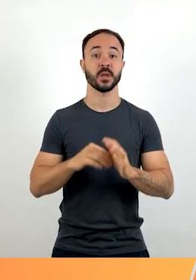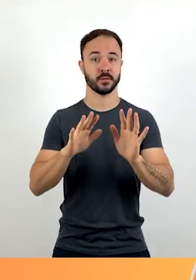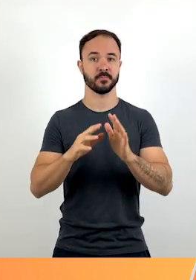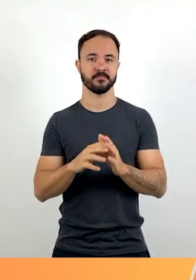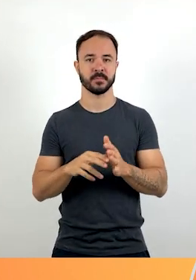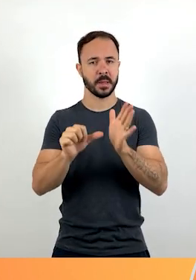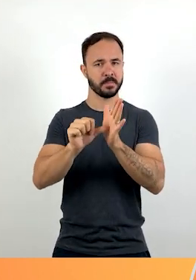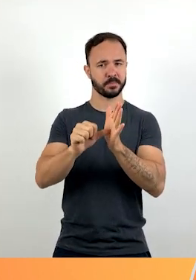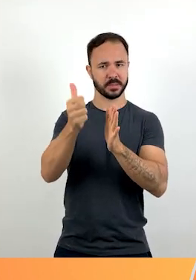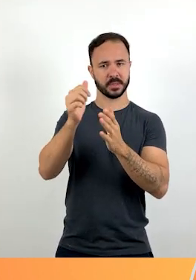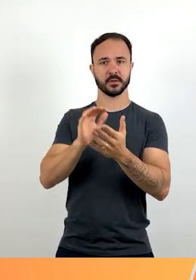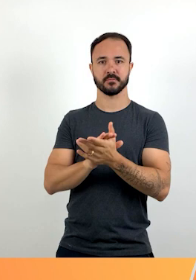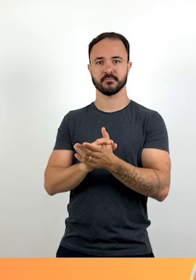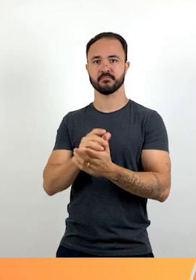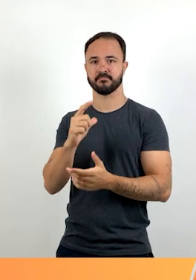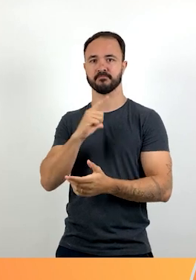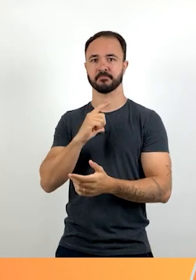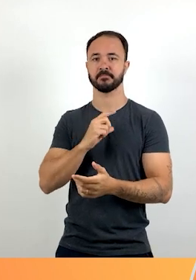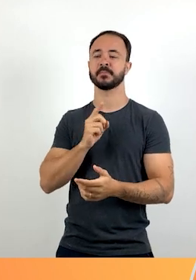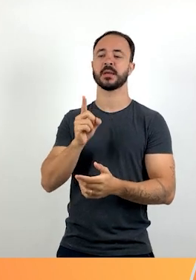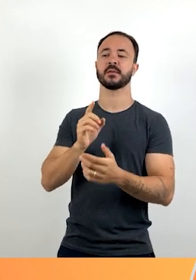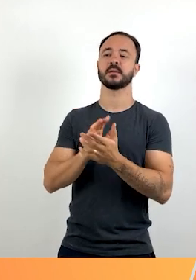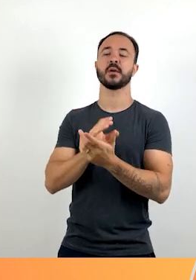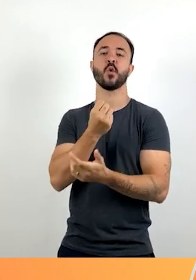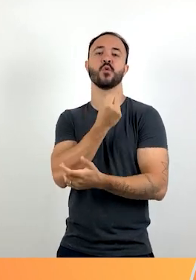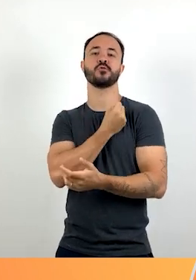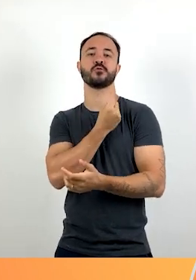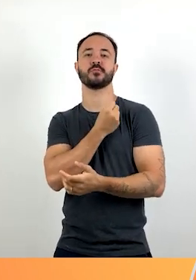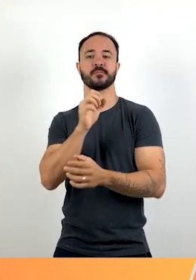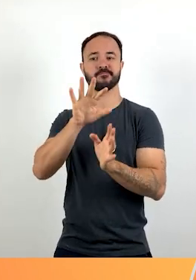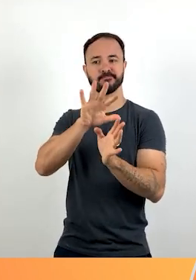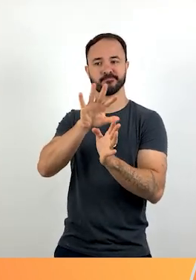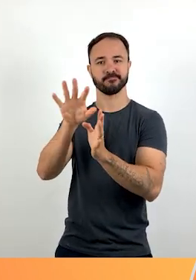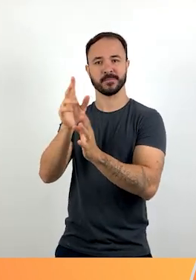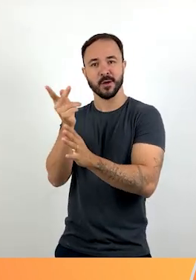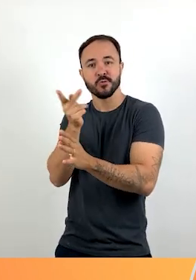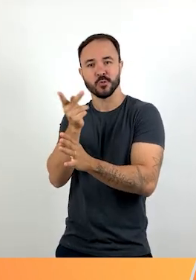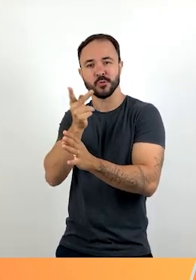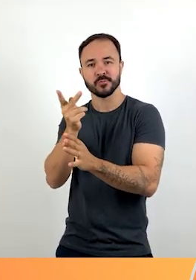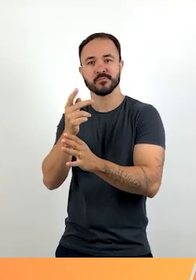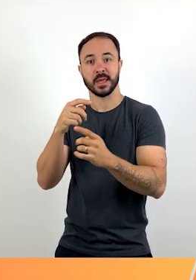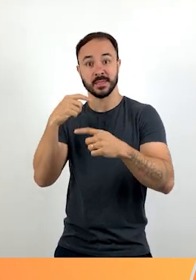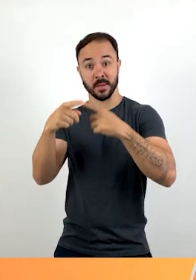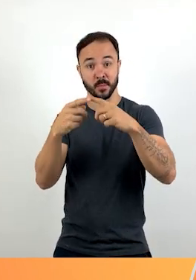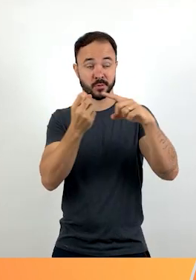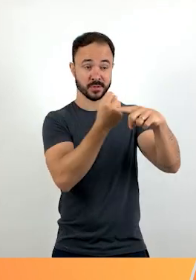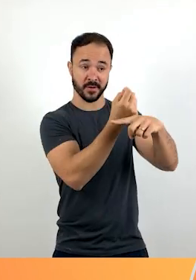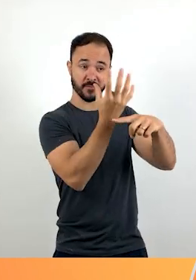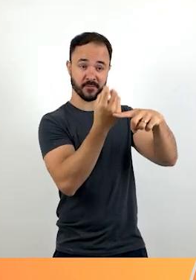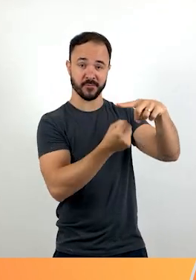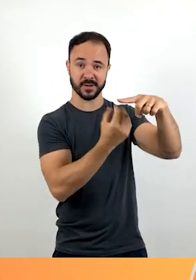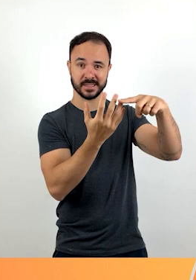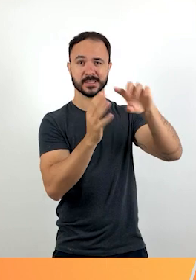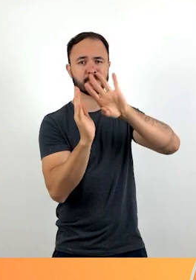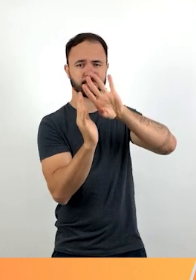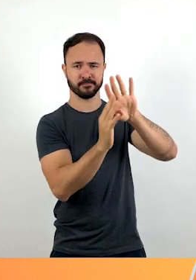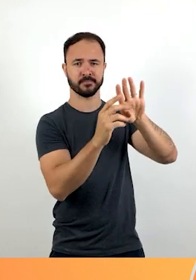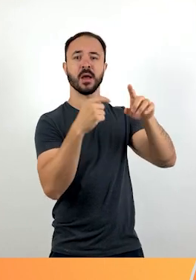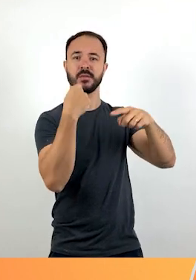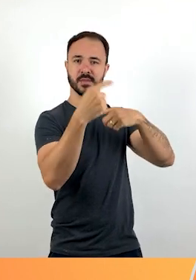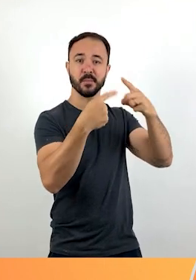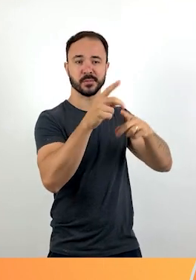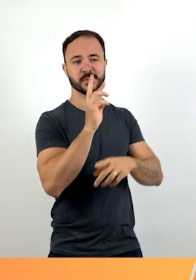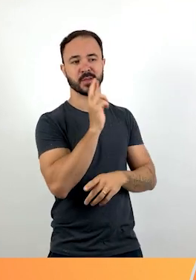efetuar esses dois e depois eu efetuo essas duas frações. E depois eu vejo qual é